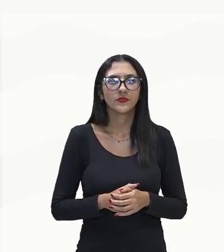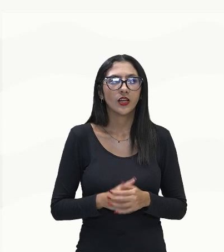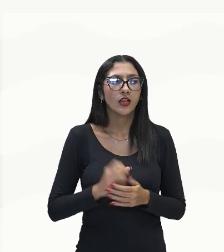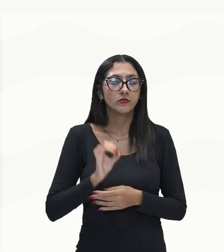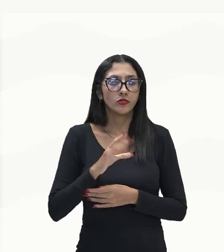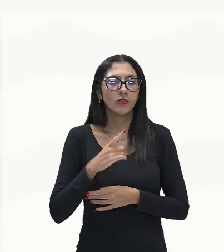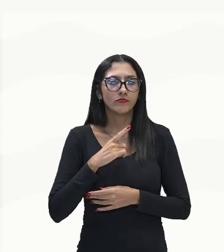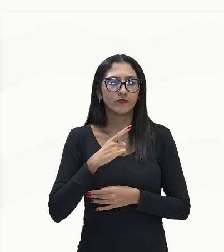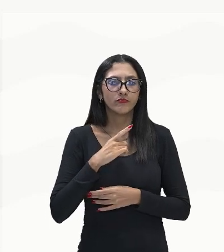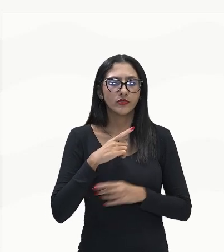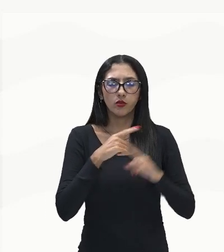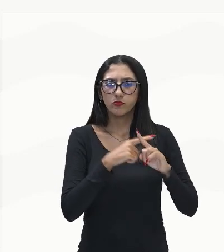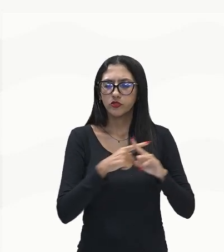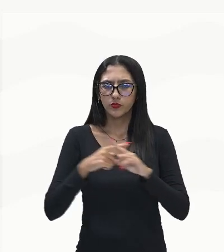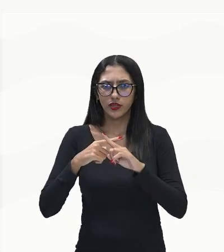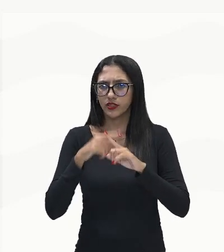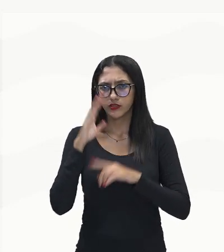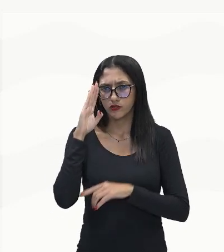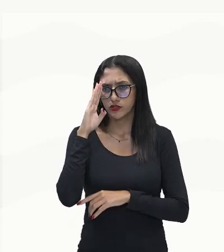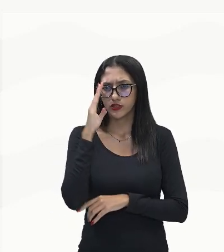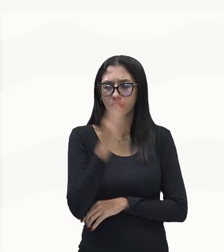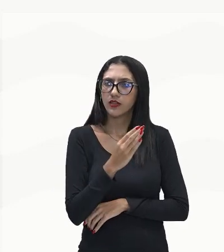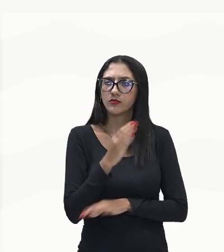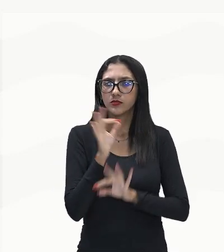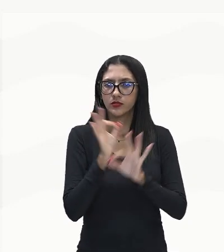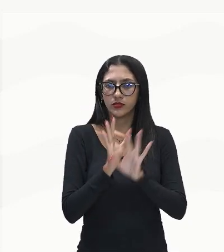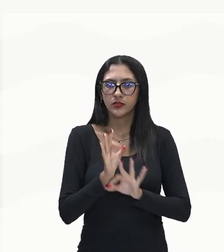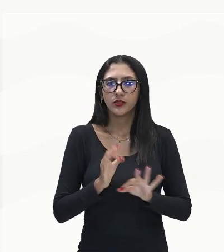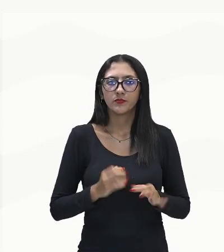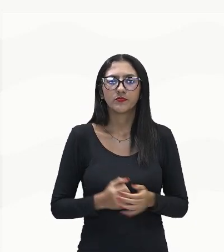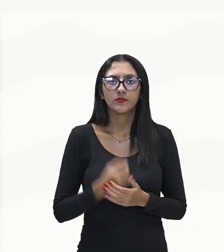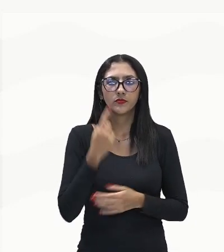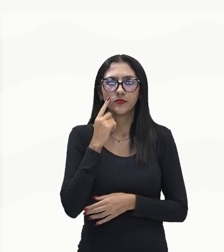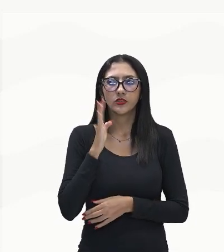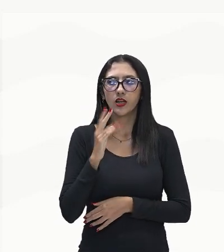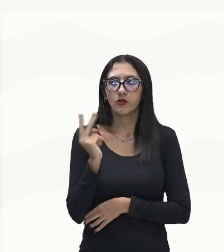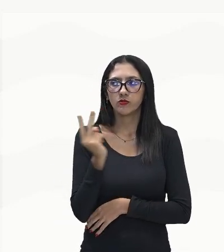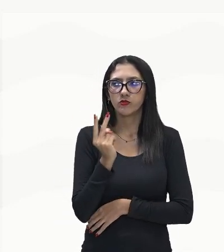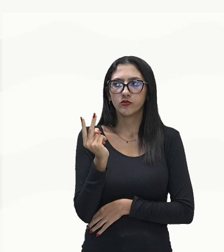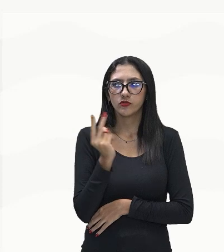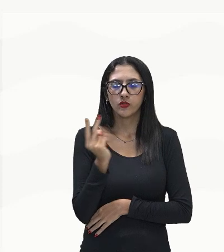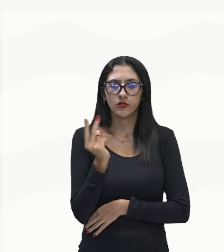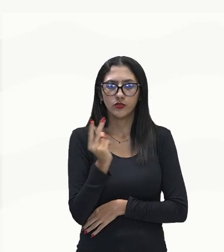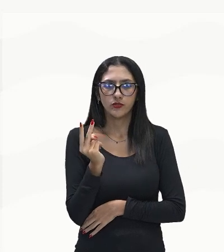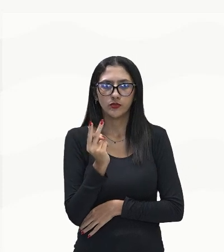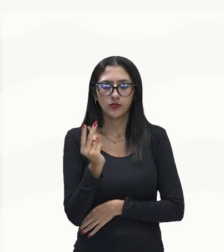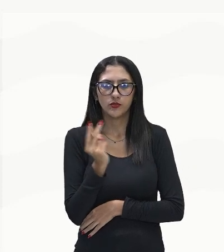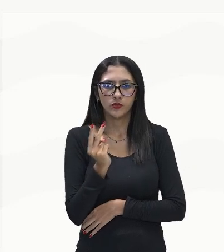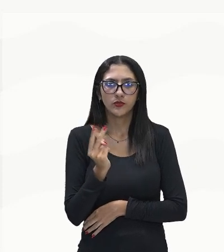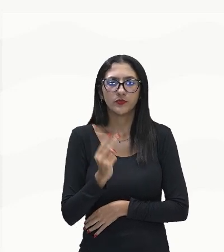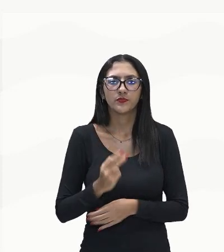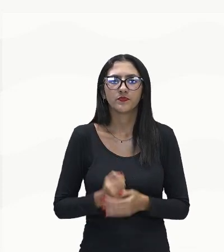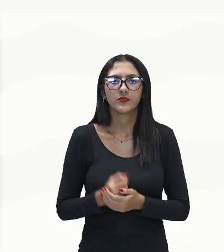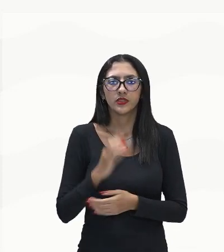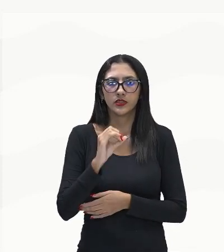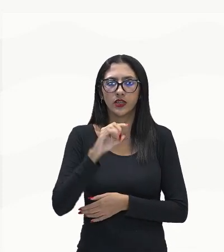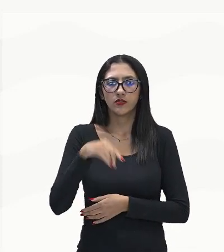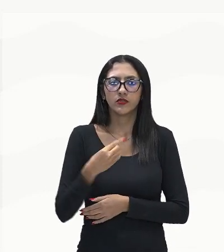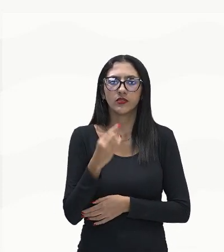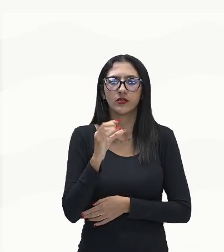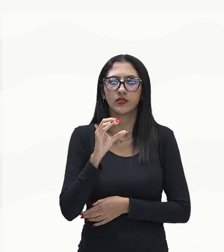só multiplicação. Vamos multiplicar logo esses dois. ok? Minha taxa e o meu